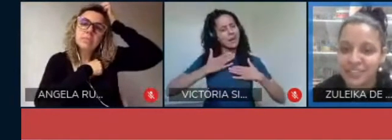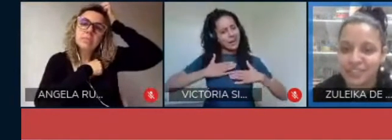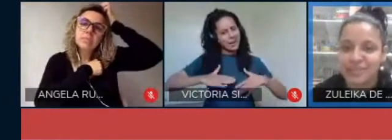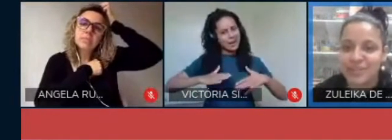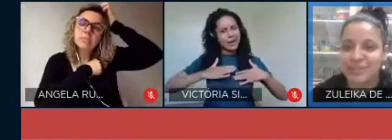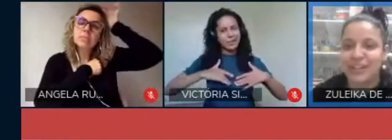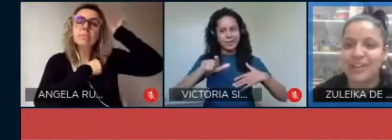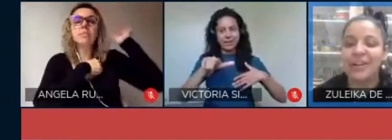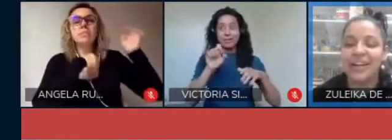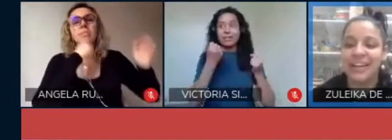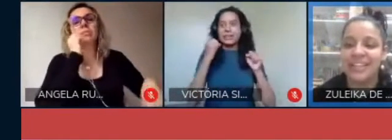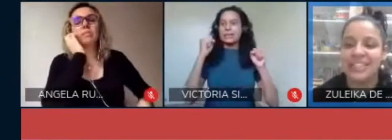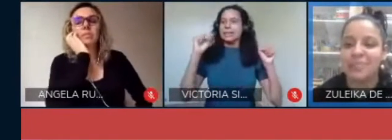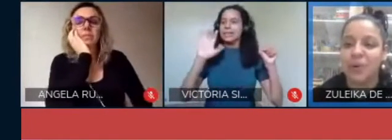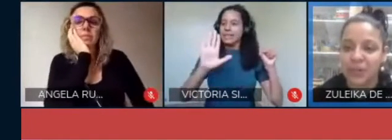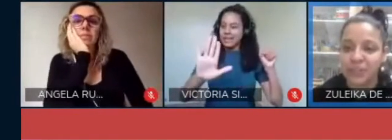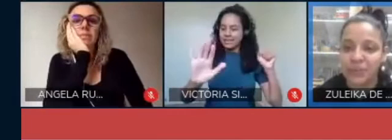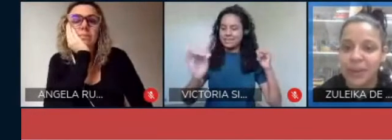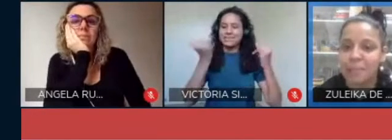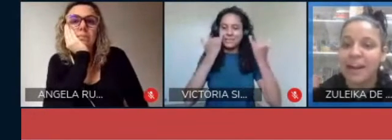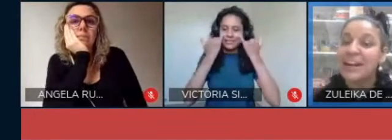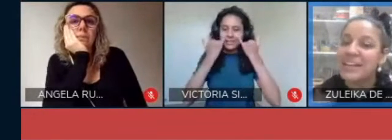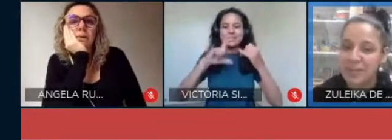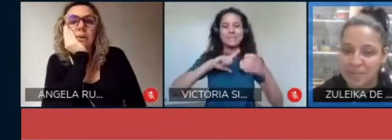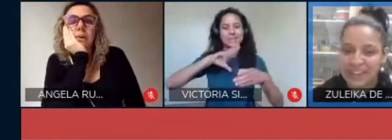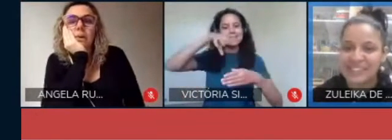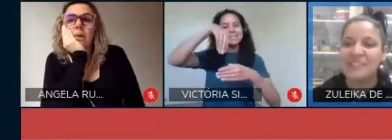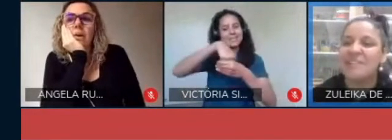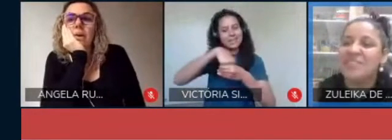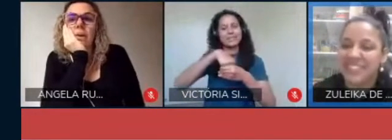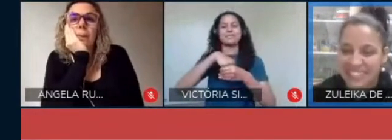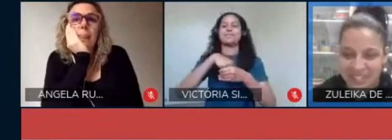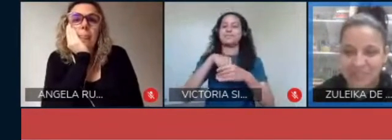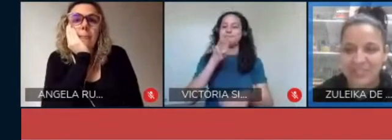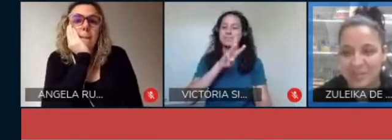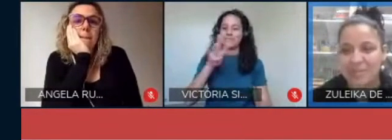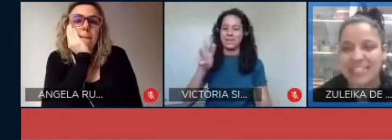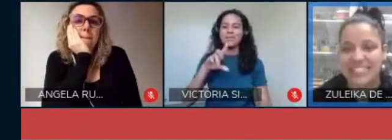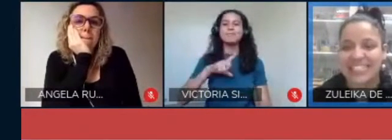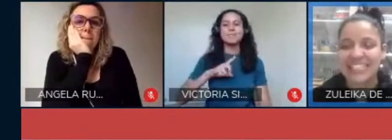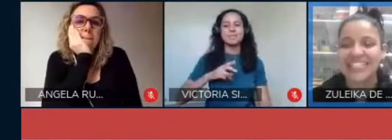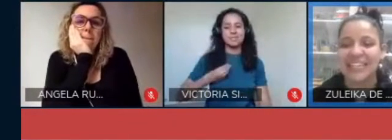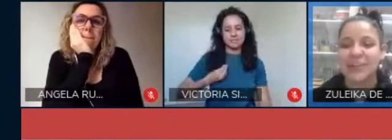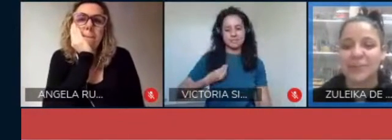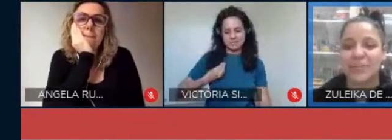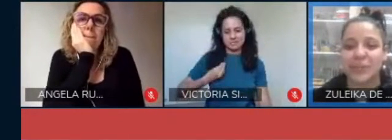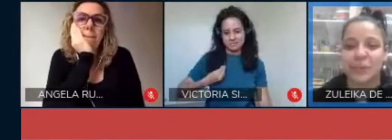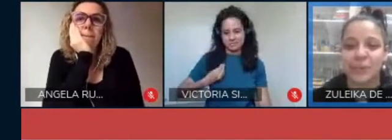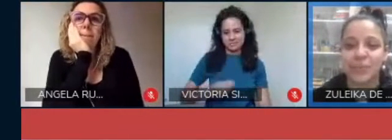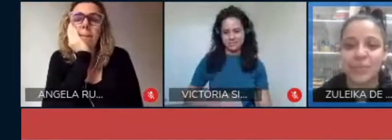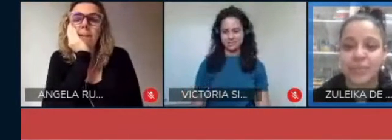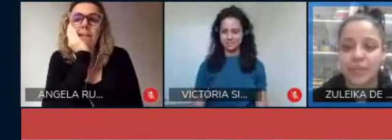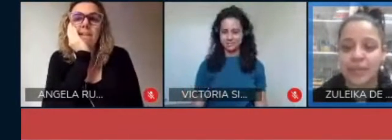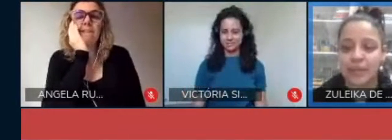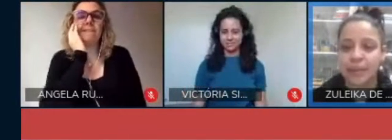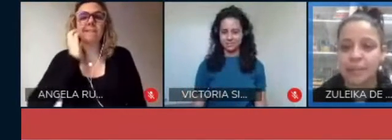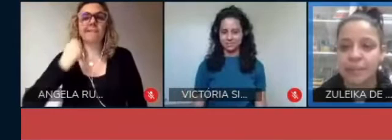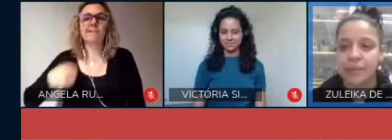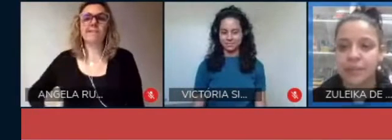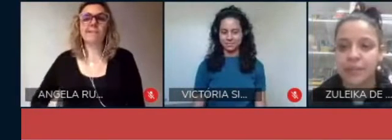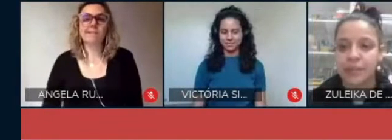evitar a ansiedade informacional. Esse módulo é para acalmar, não é para deixar a pessoa mais tensa, né, com os